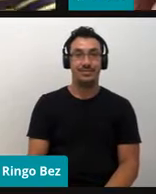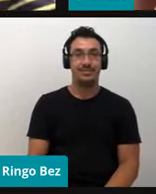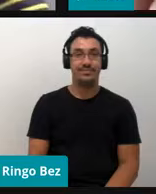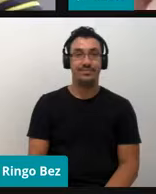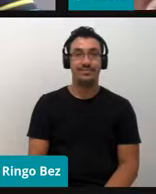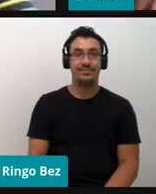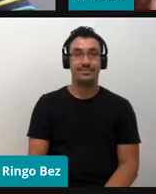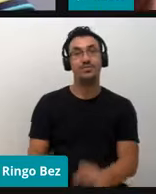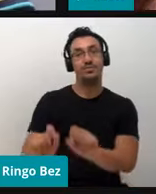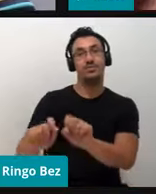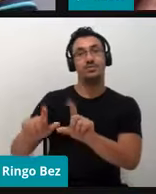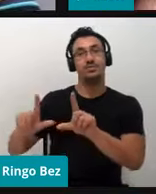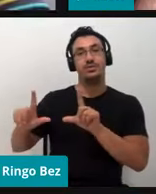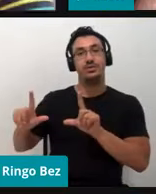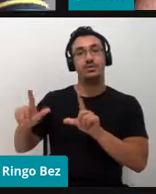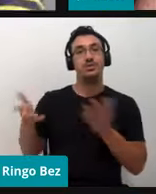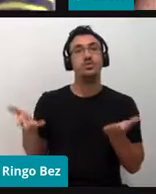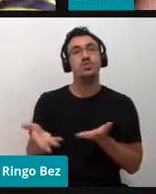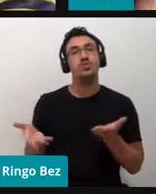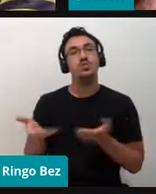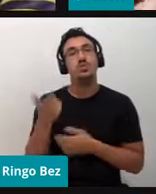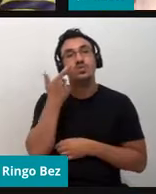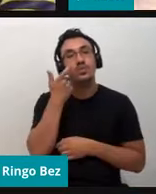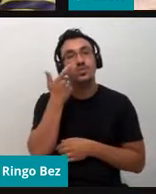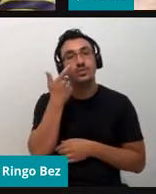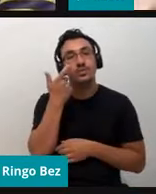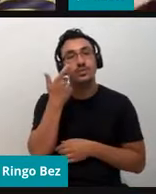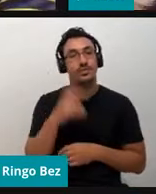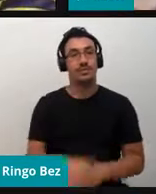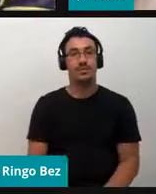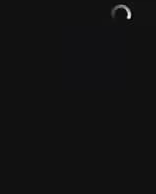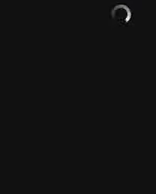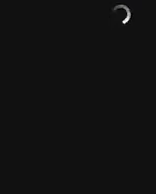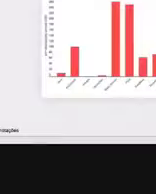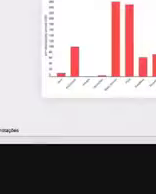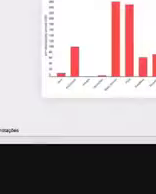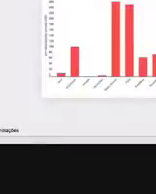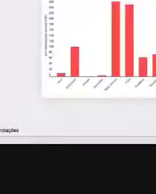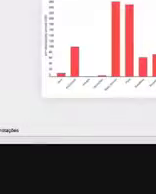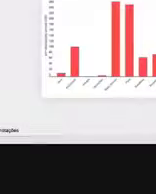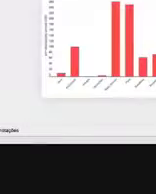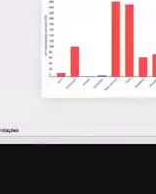Veja se deu certo aí. Conseguem ver?